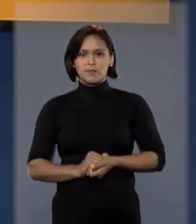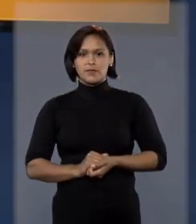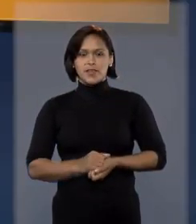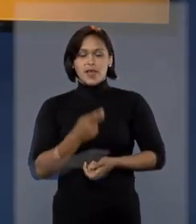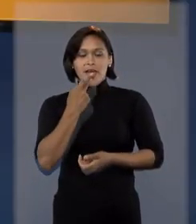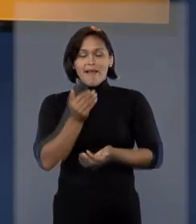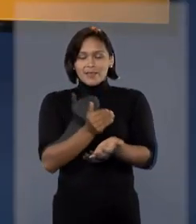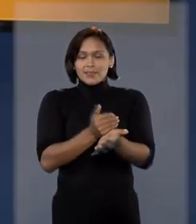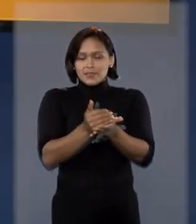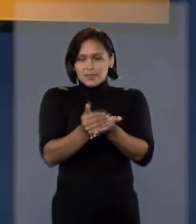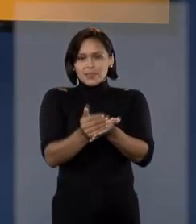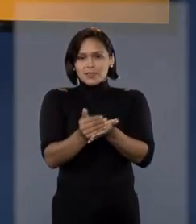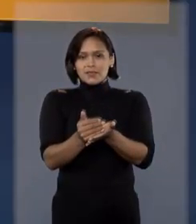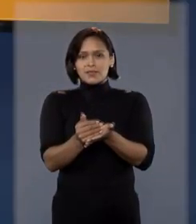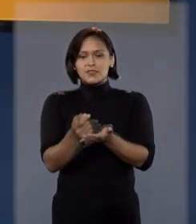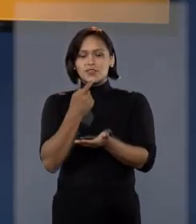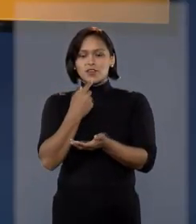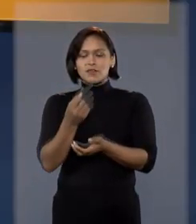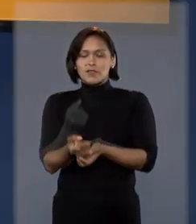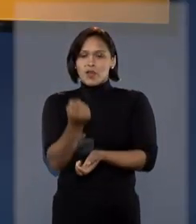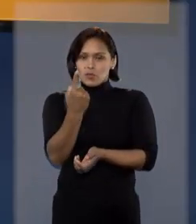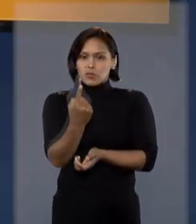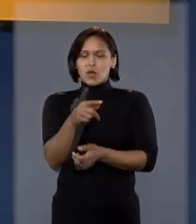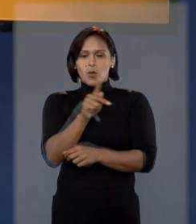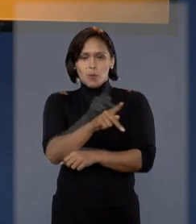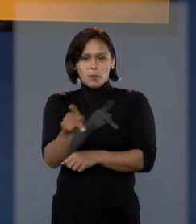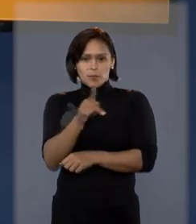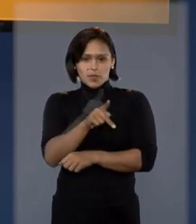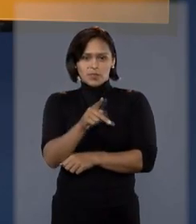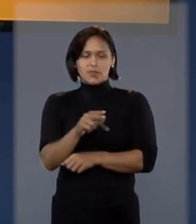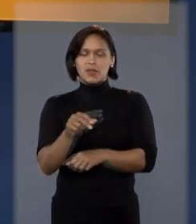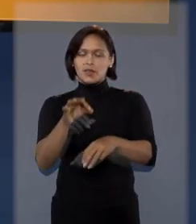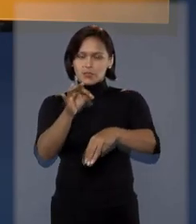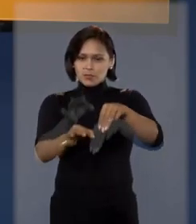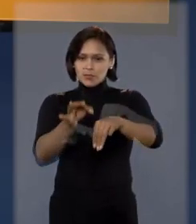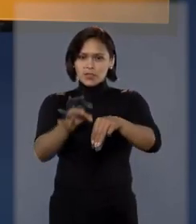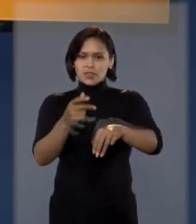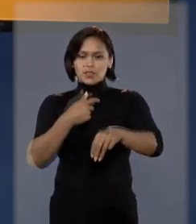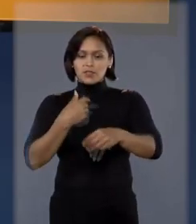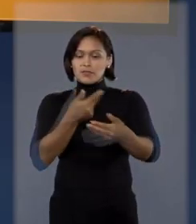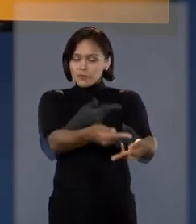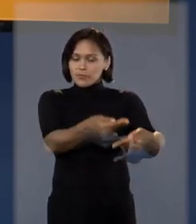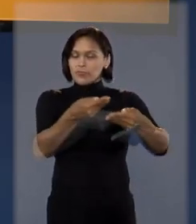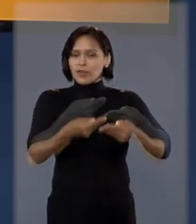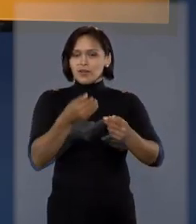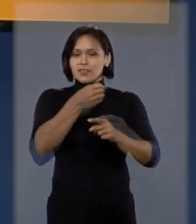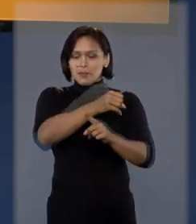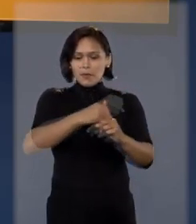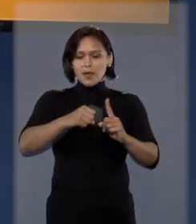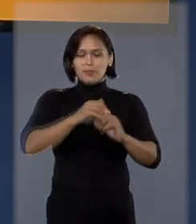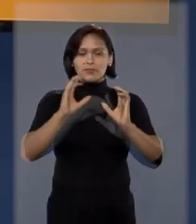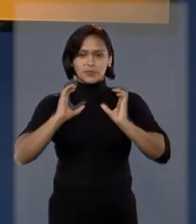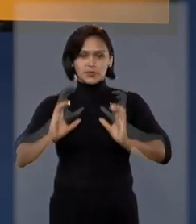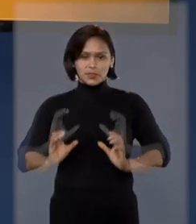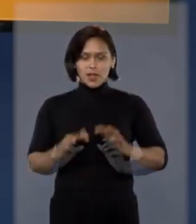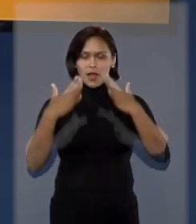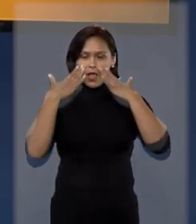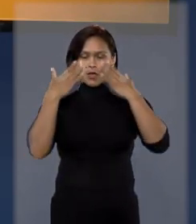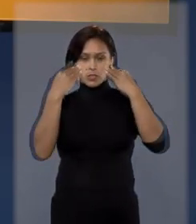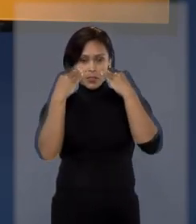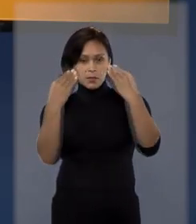essa iniciativa. Em atitude inédita, o presidente Humberto Martins vai receber cidadãos em audiências